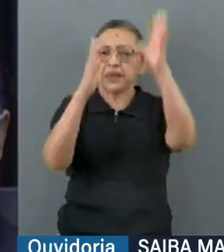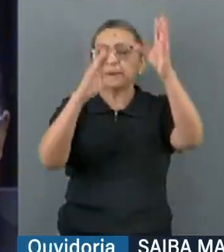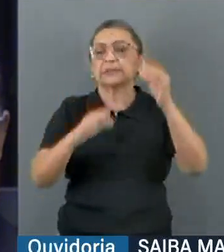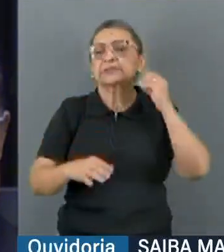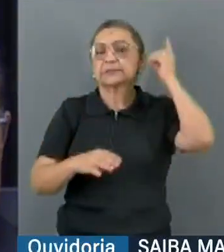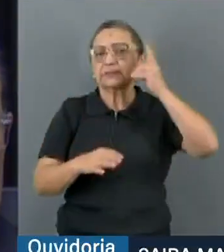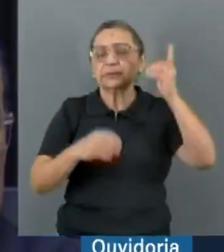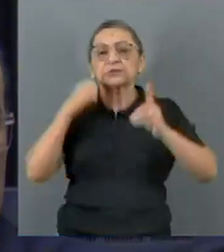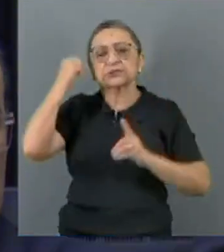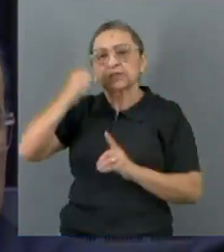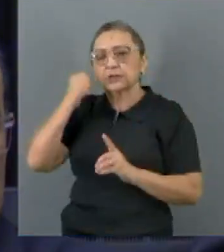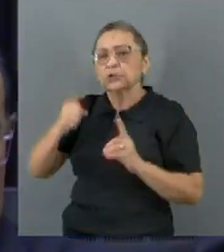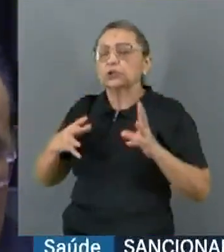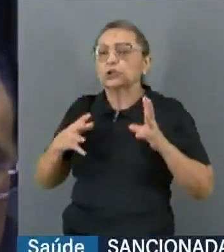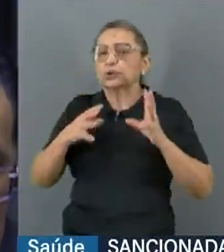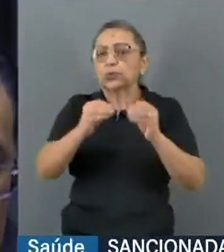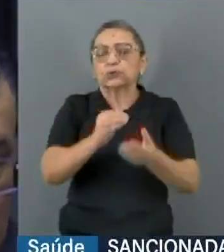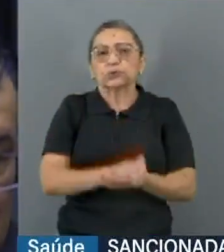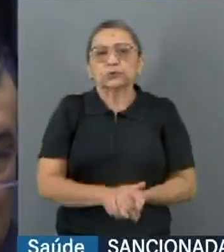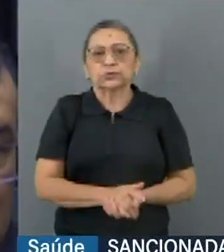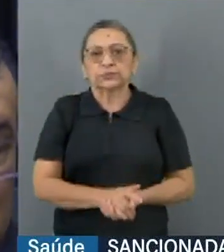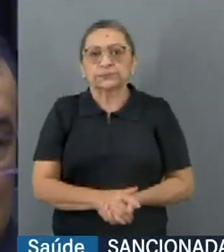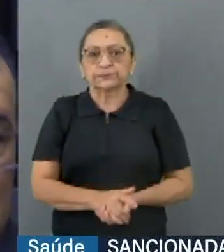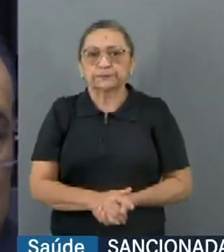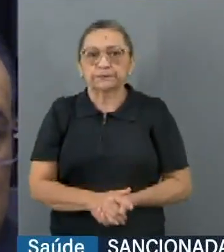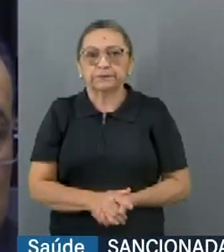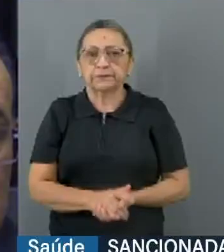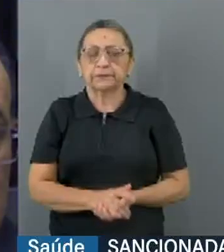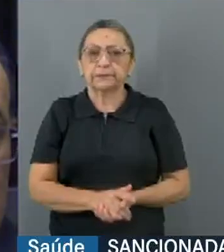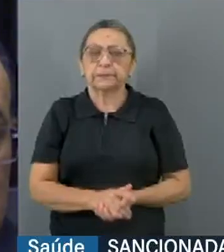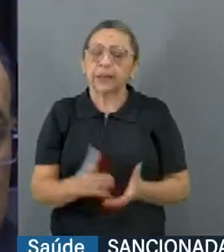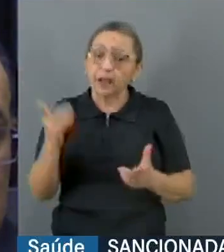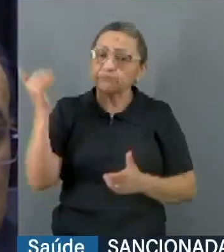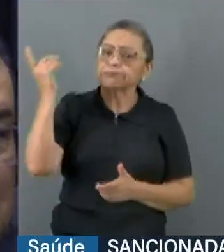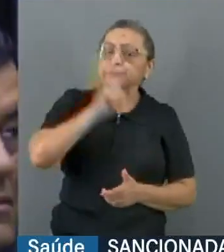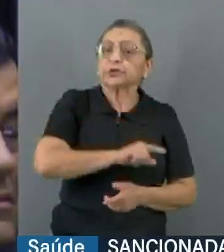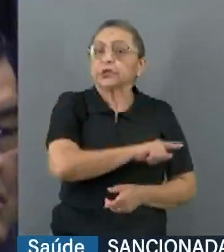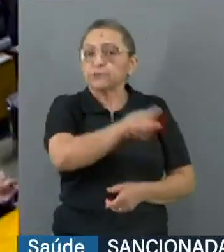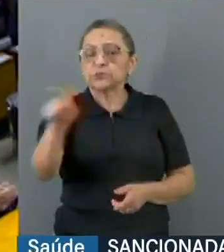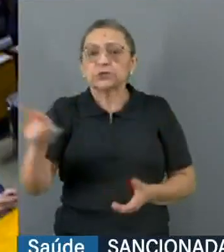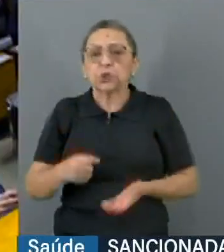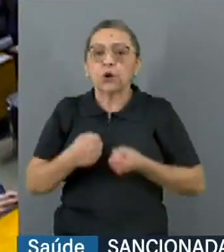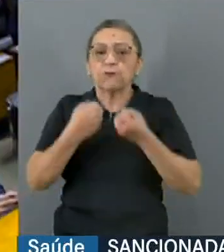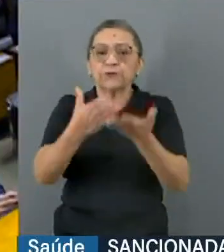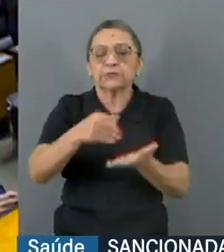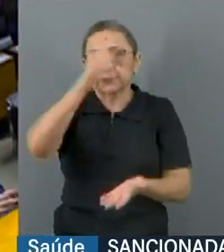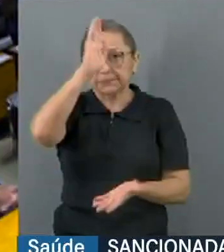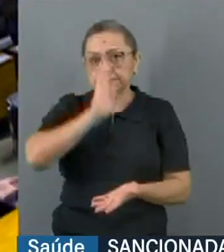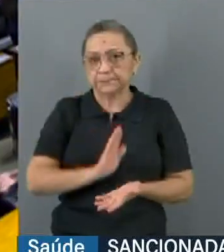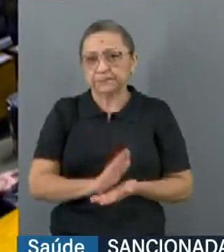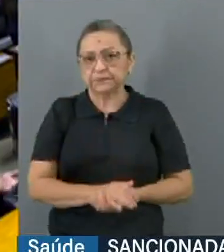e senadores, deputadas e senadoras, pela grande conquista que vocês ofereceram ao Brasil.